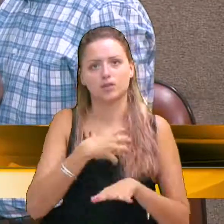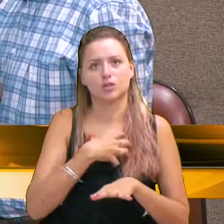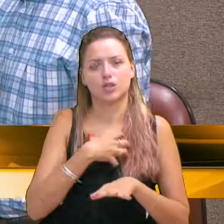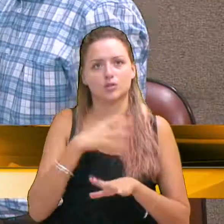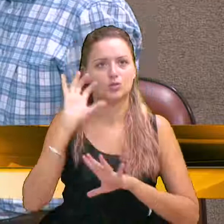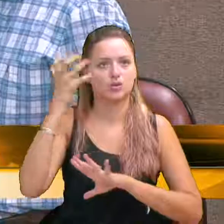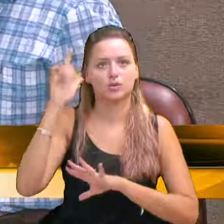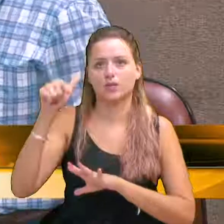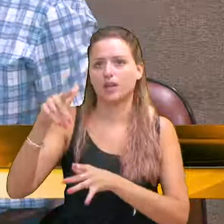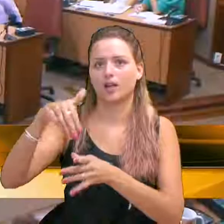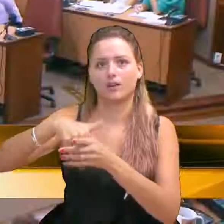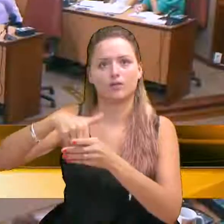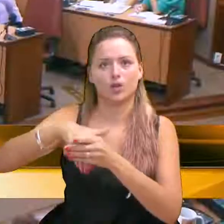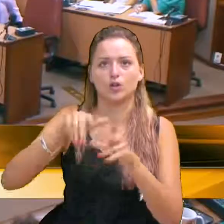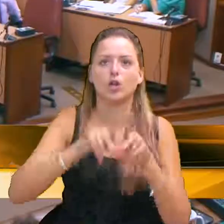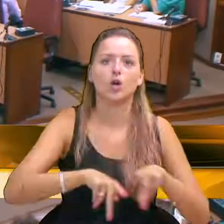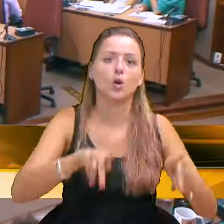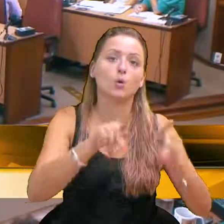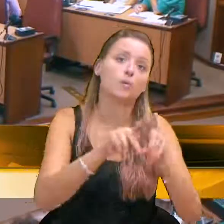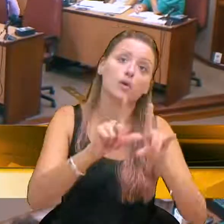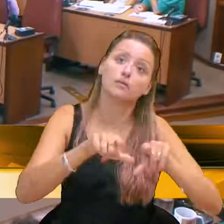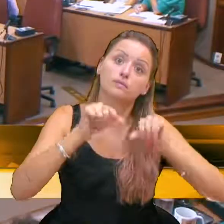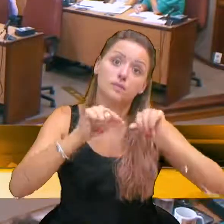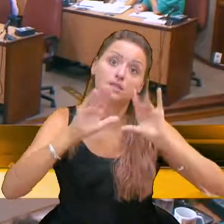eleição. É o povo que decida,